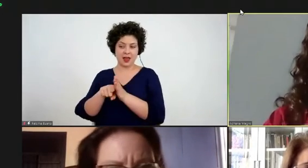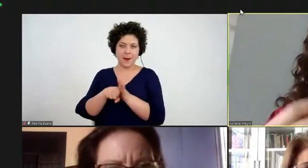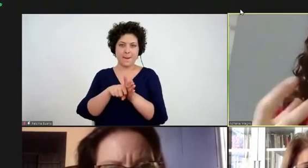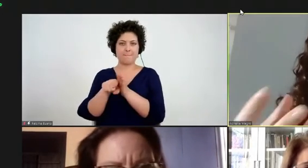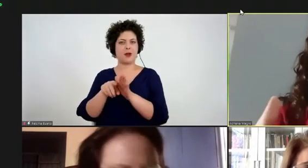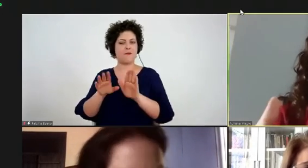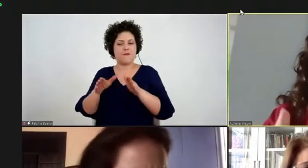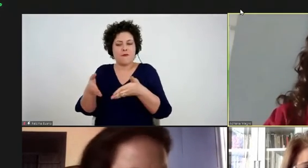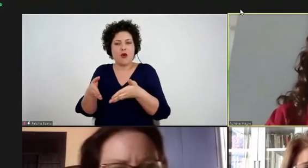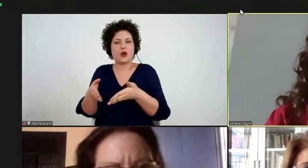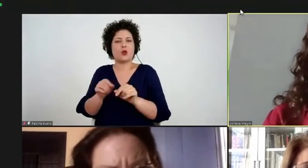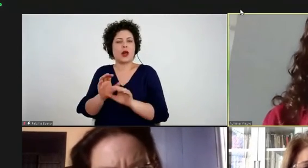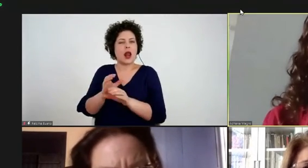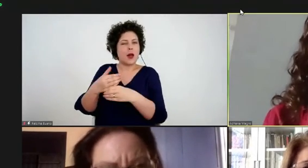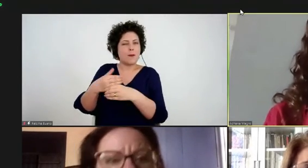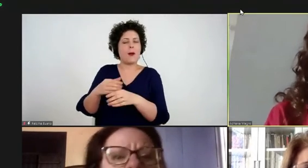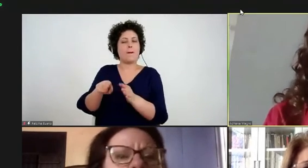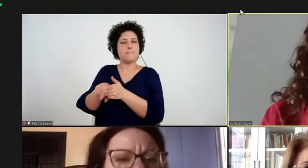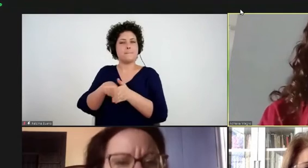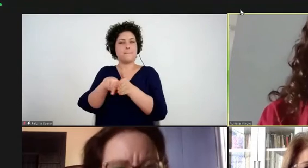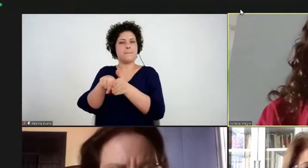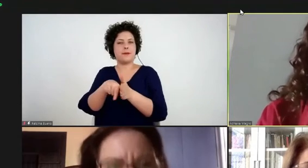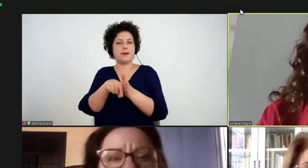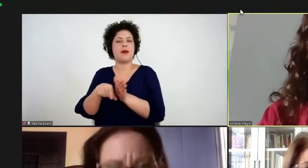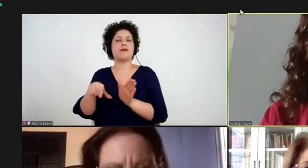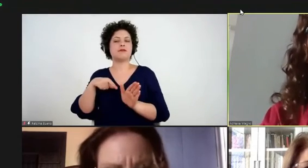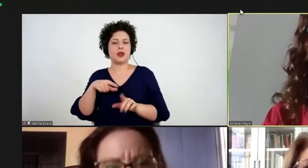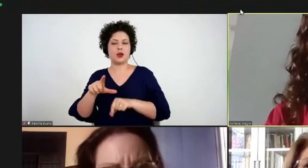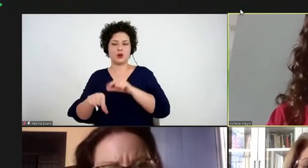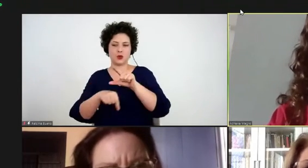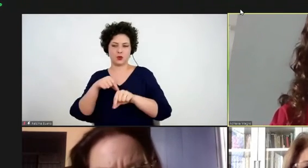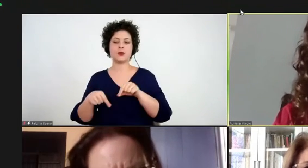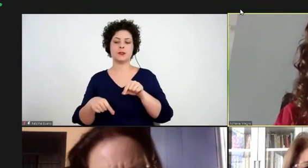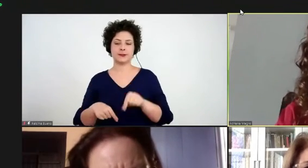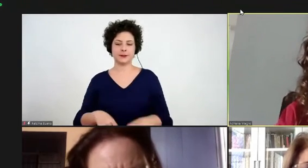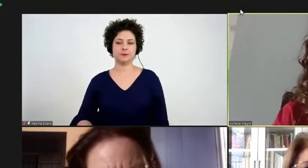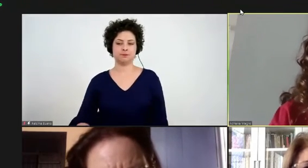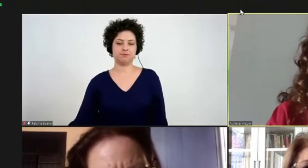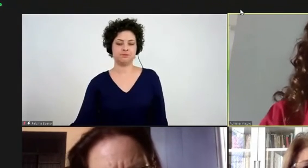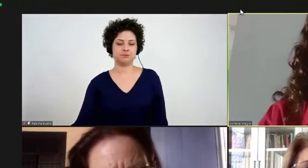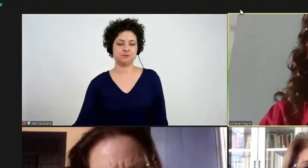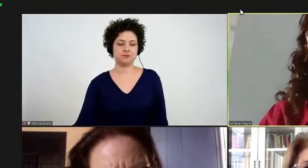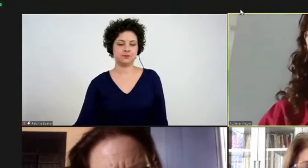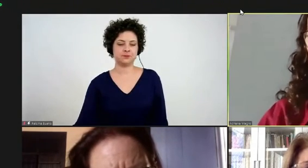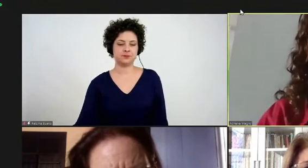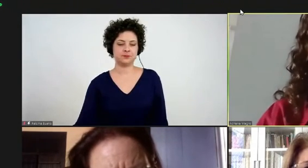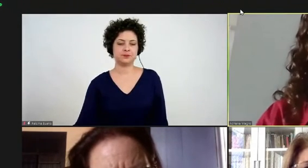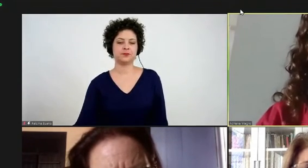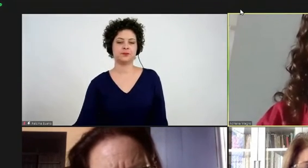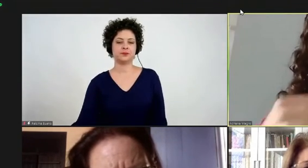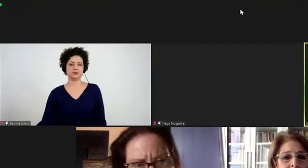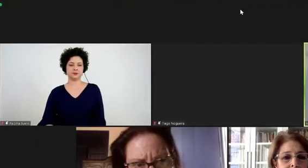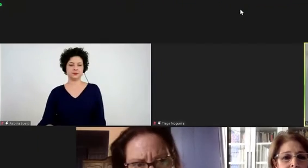de laboratório. Então, sim, tem uma curadora, que é a Nanda Carvalho, professora da universidade,